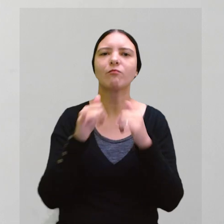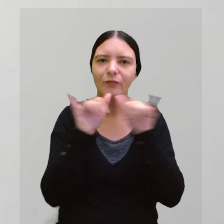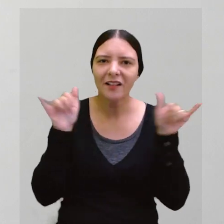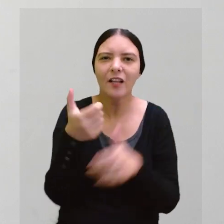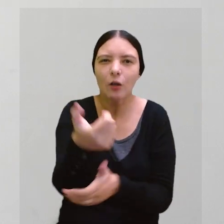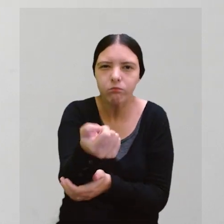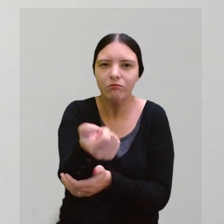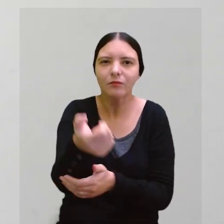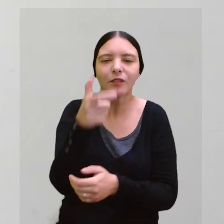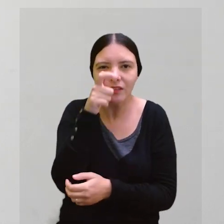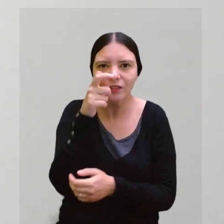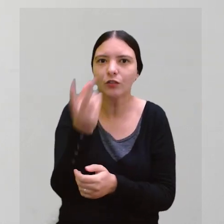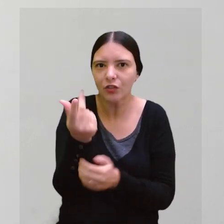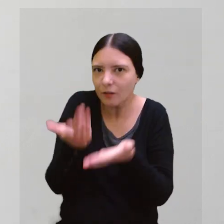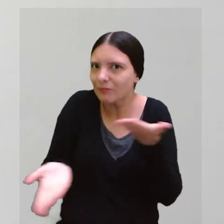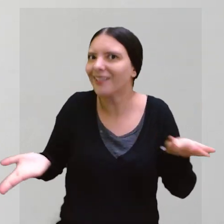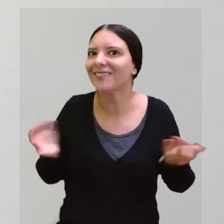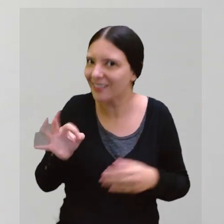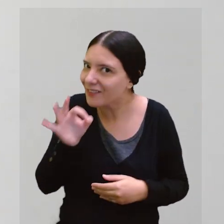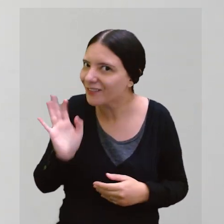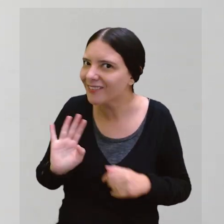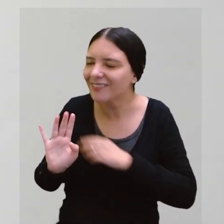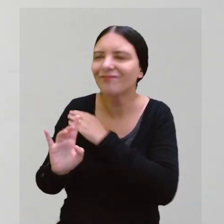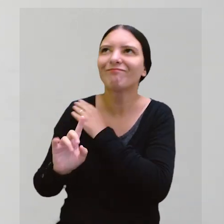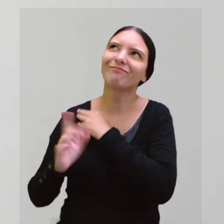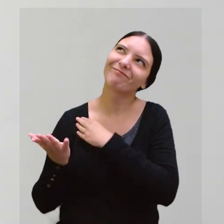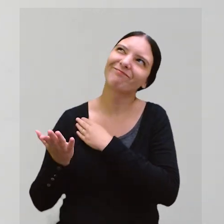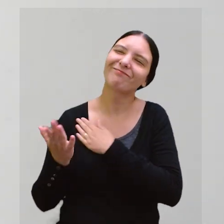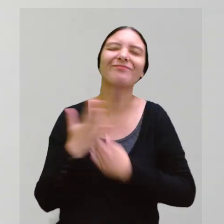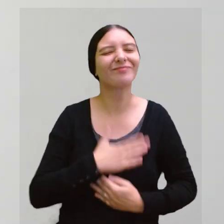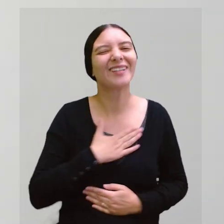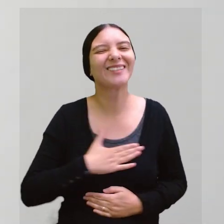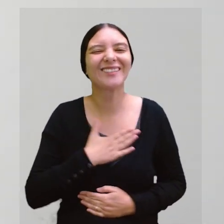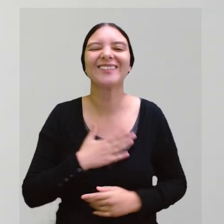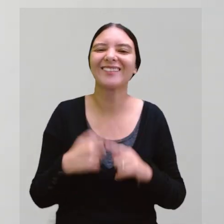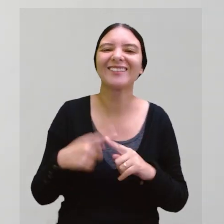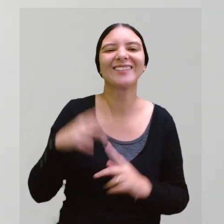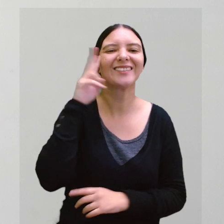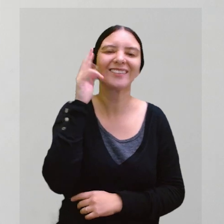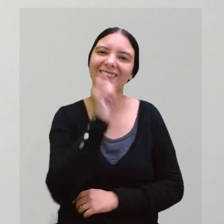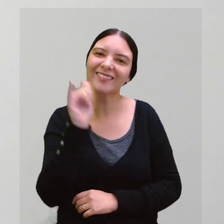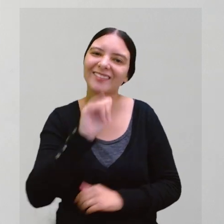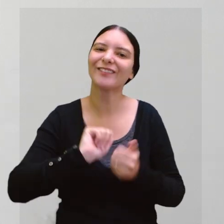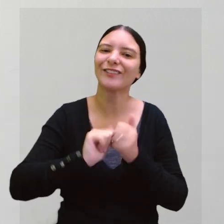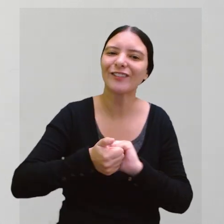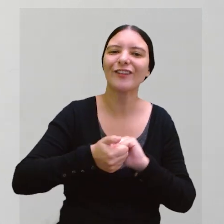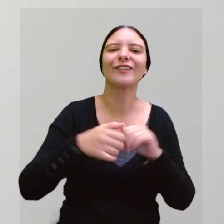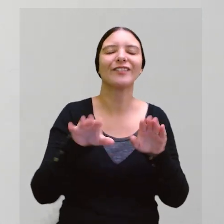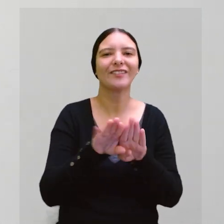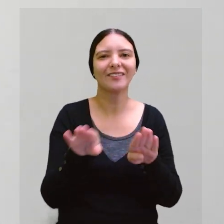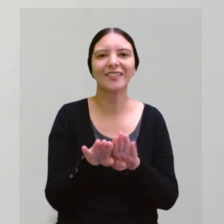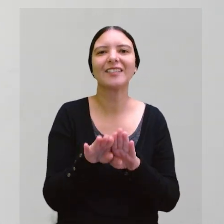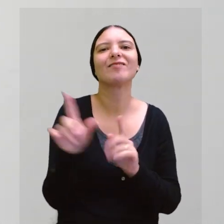ali. Você está perdendo dinheiro, na verdade. Mas tem alguma coisa da ordem do prazer. Né? Que aquela narrativa, aquele jogo literário, em alguma